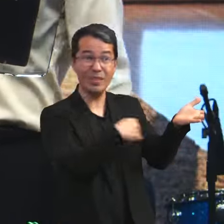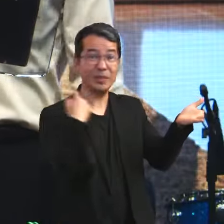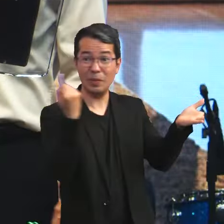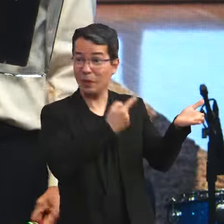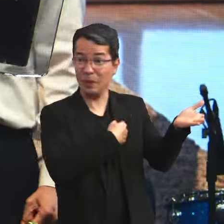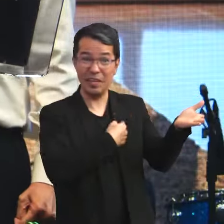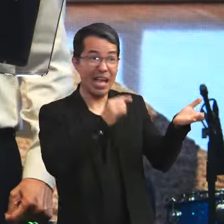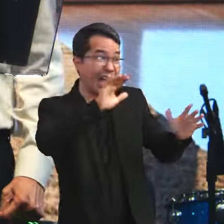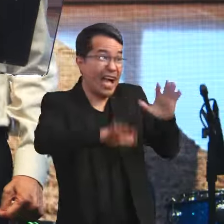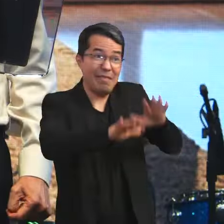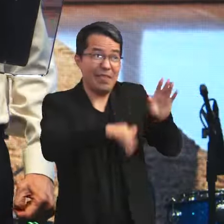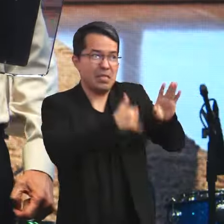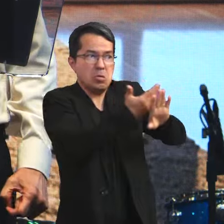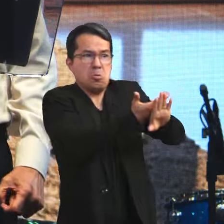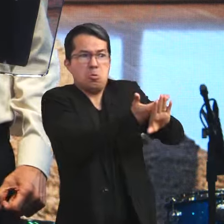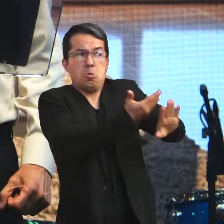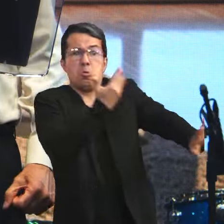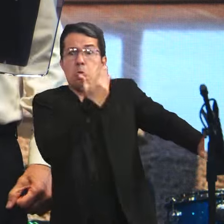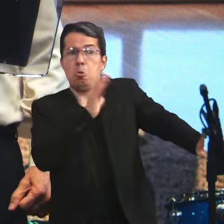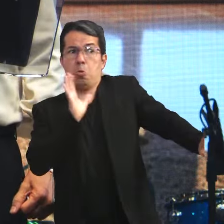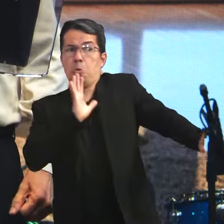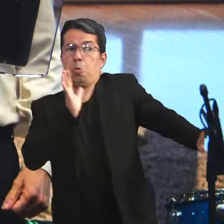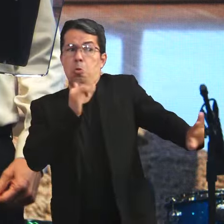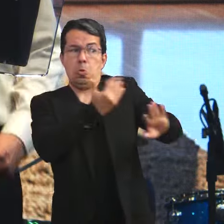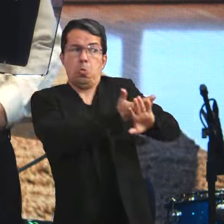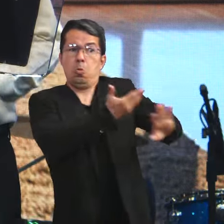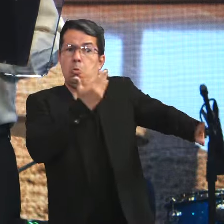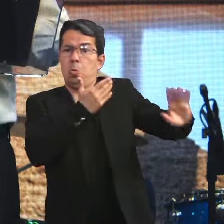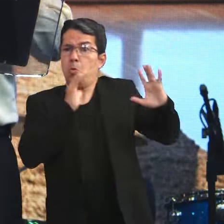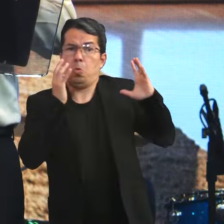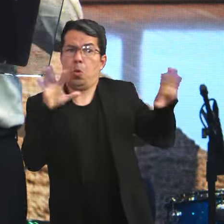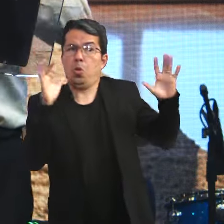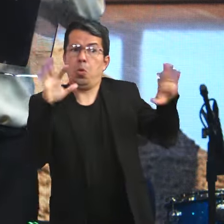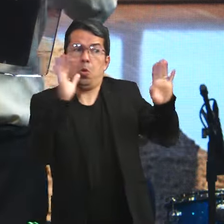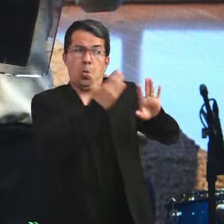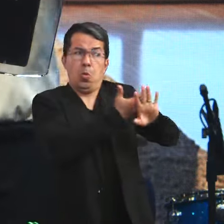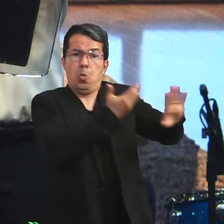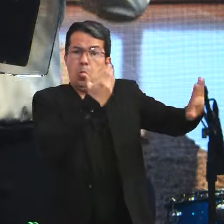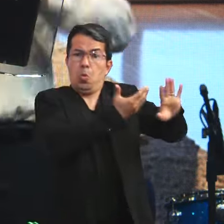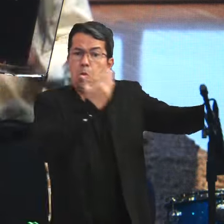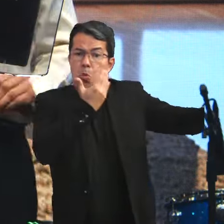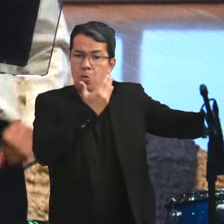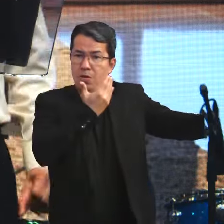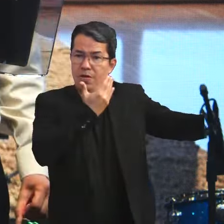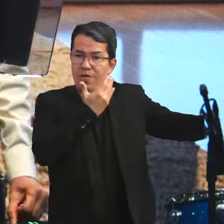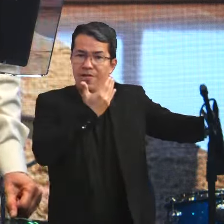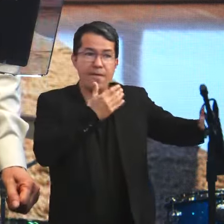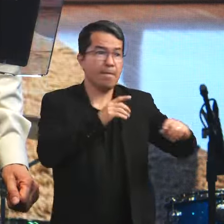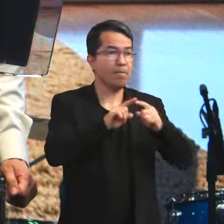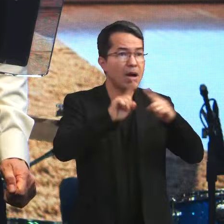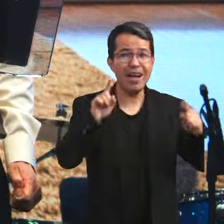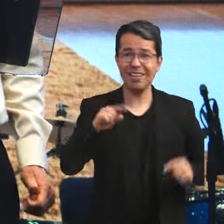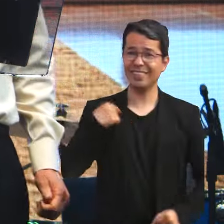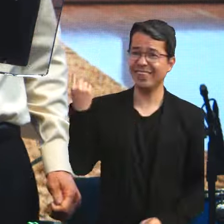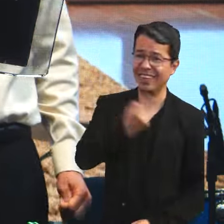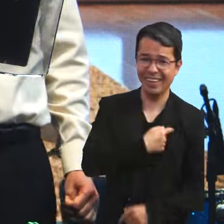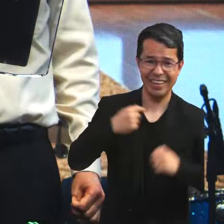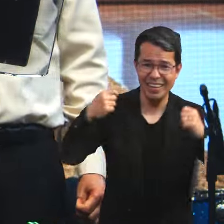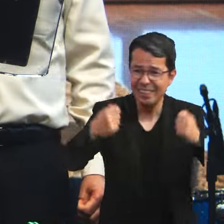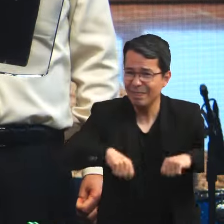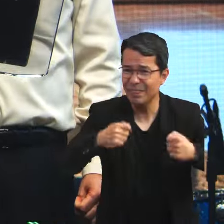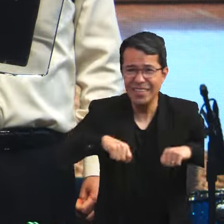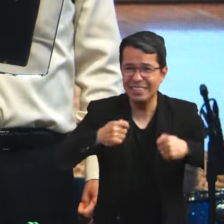ruins tipo de pessoas comais nó querem ser rela amigos essas pessoas